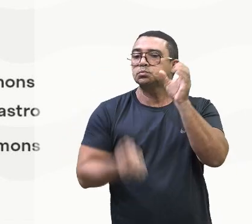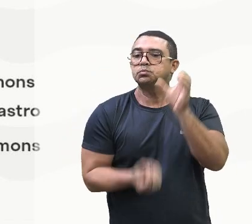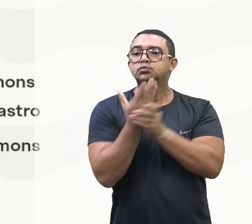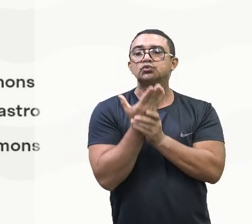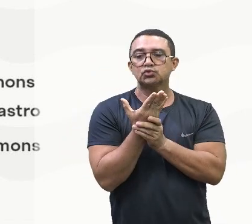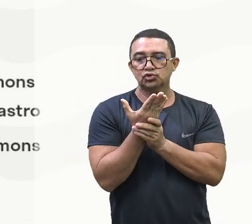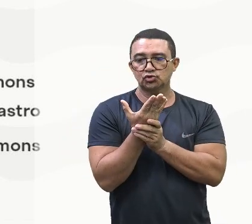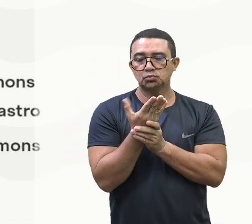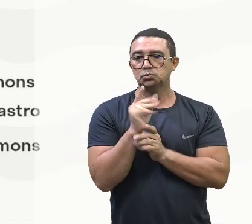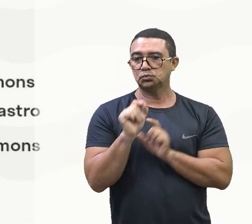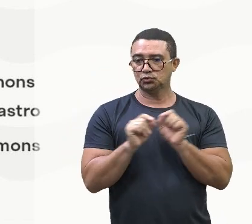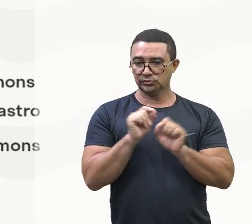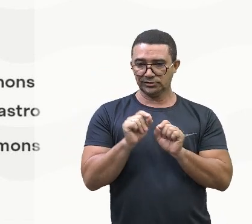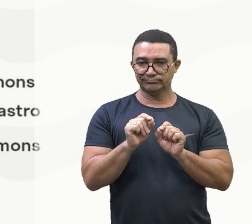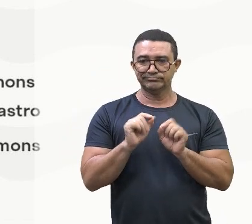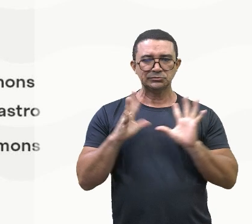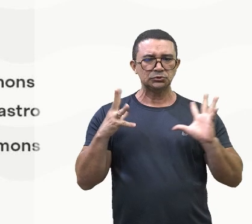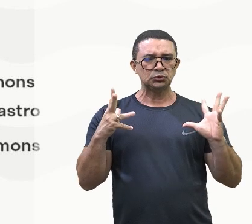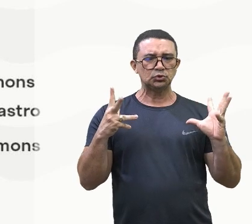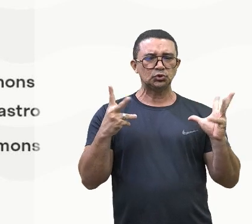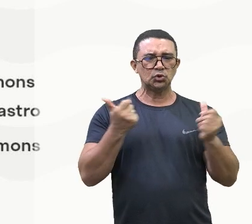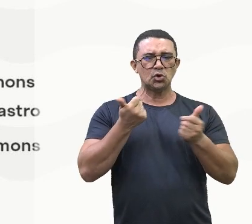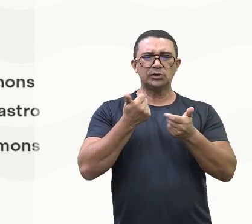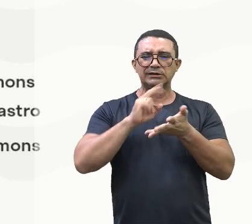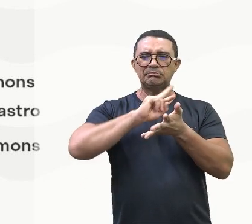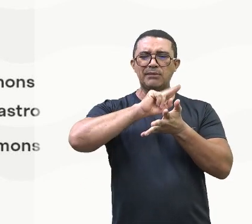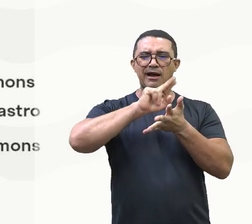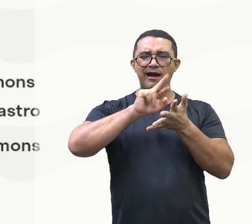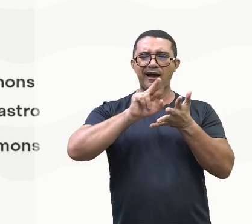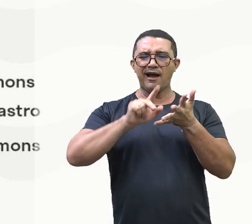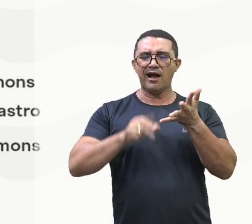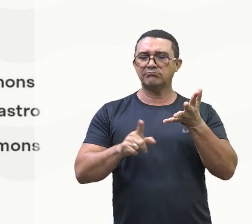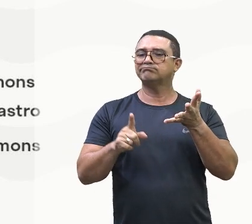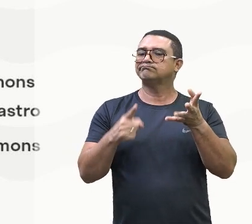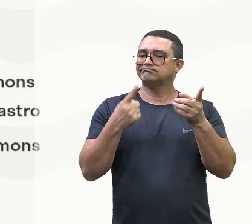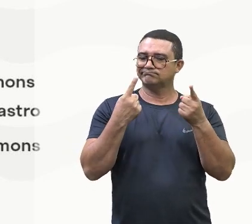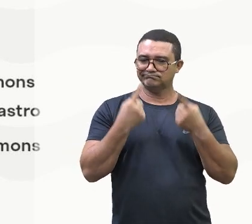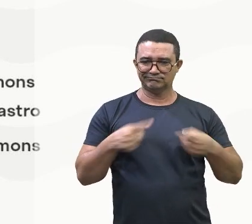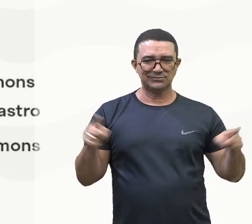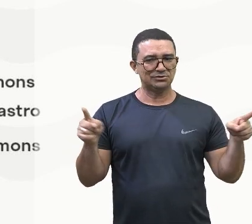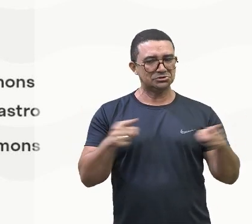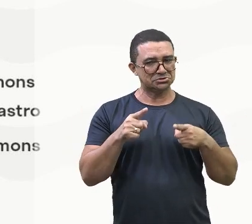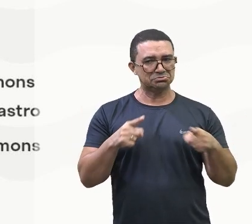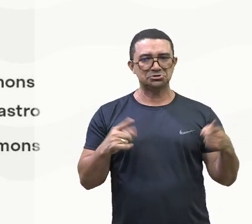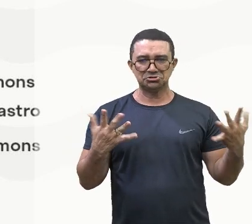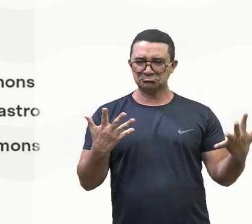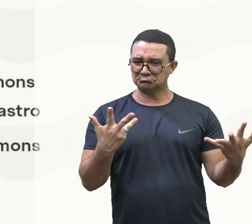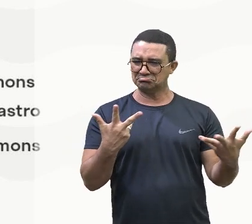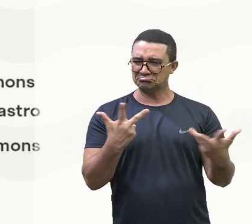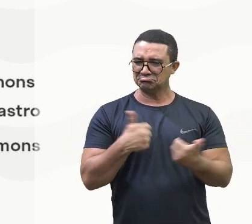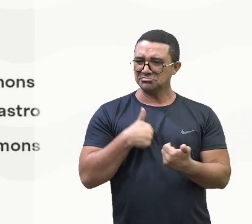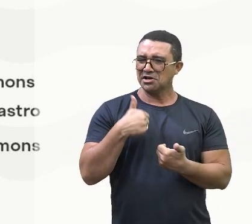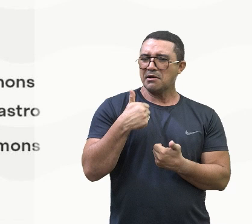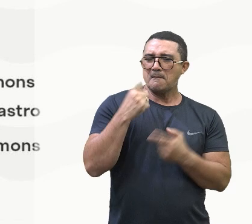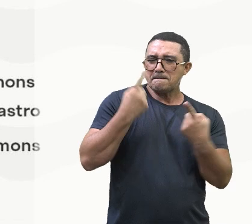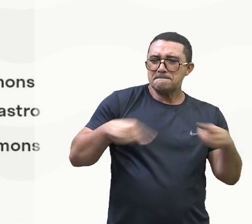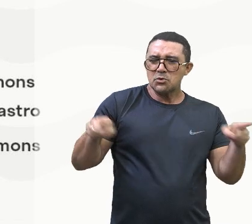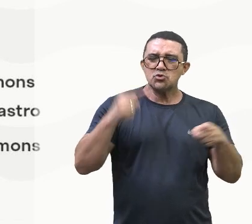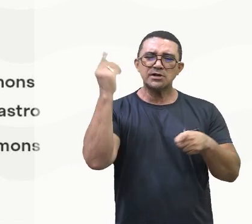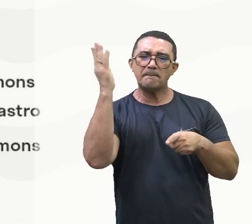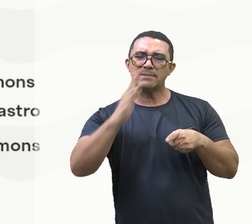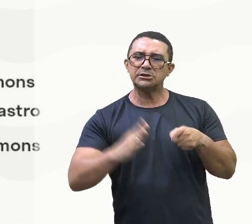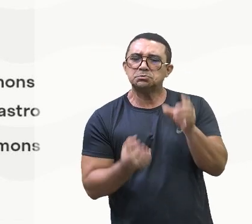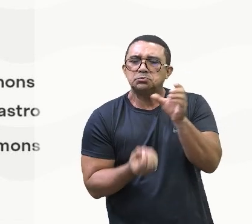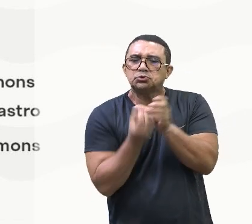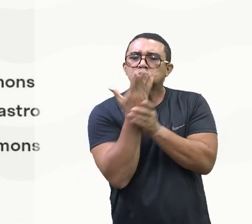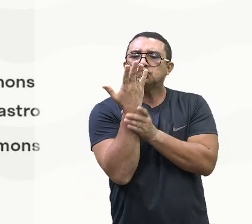ocasionou o que nós temos hoje, toda uma diversidade musical. Interessante, muito bonito, né? A música do Brasil se formou a partir da mistura